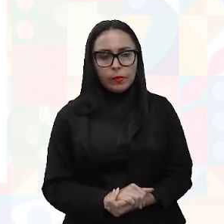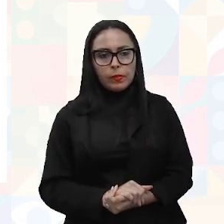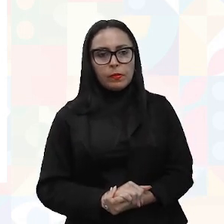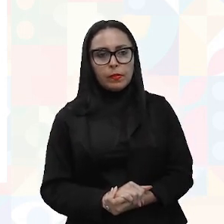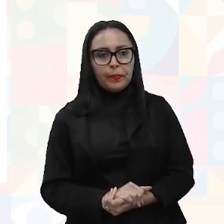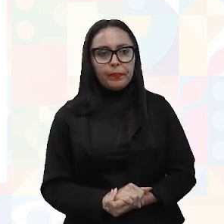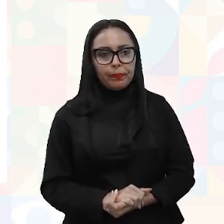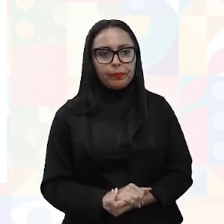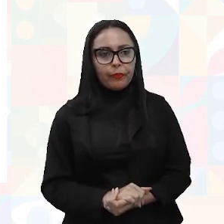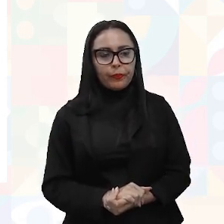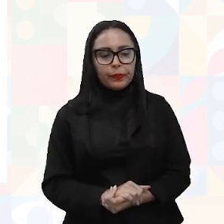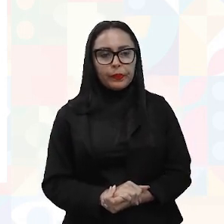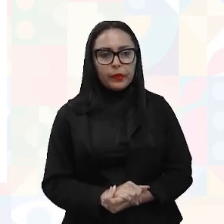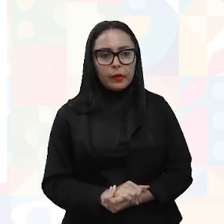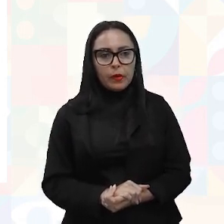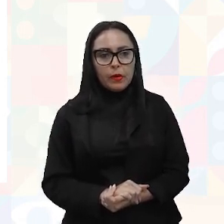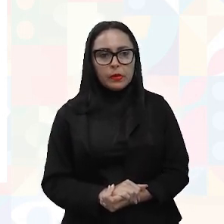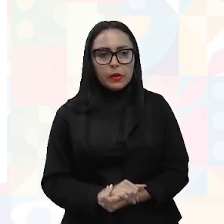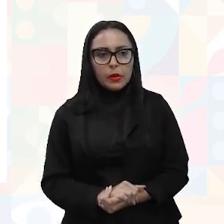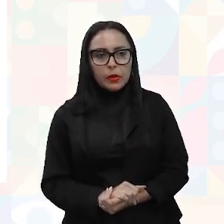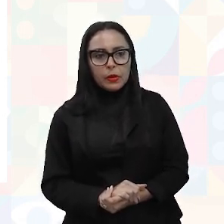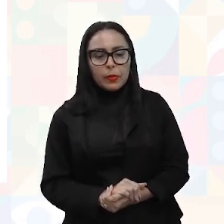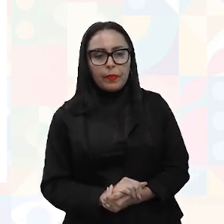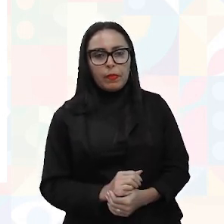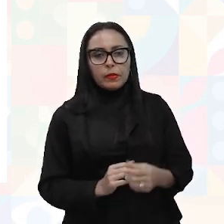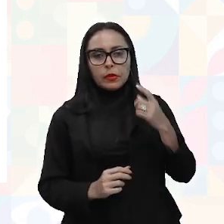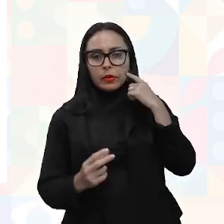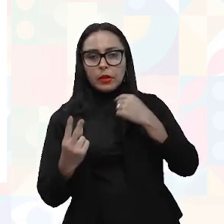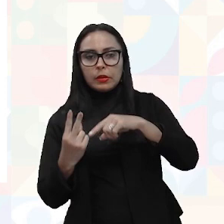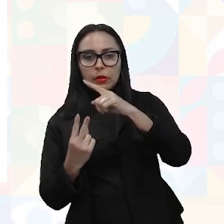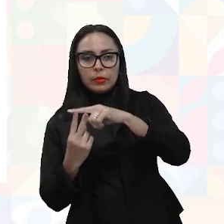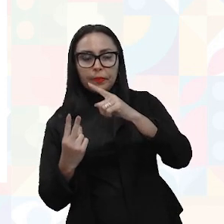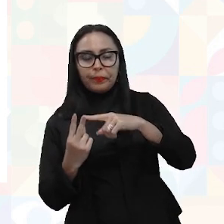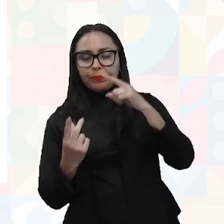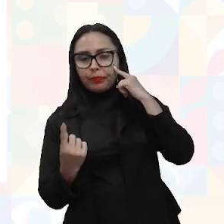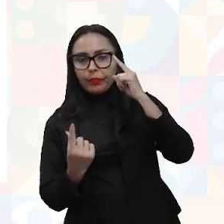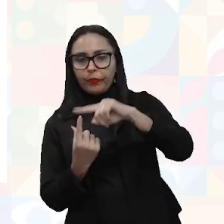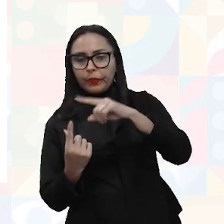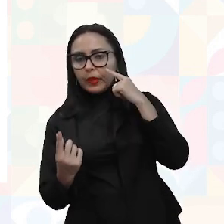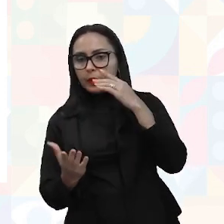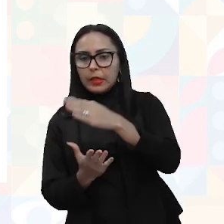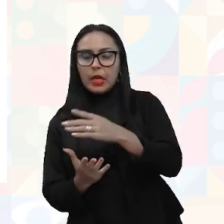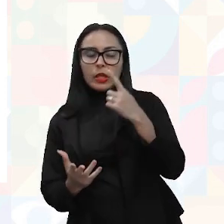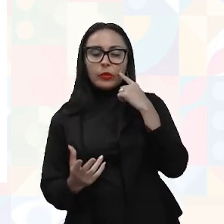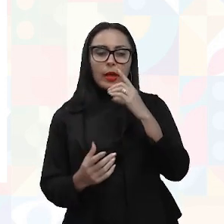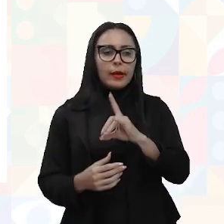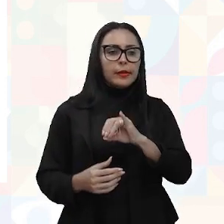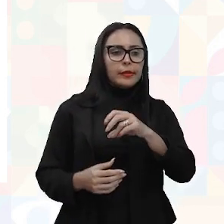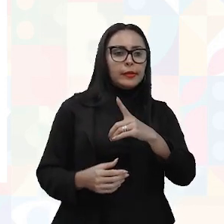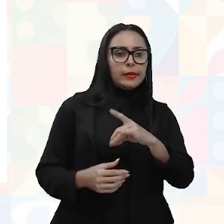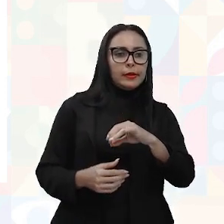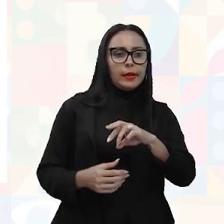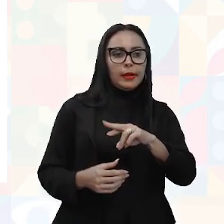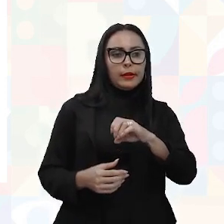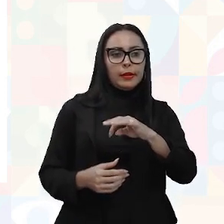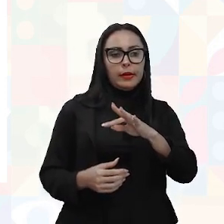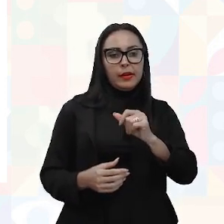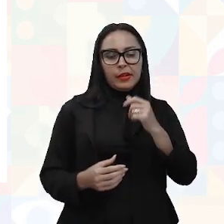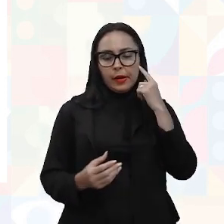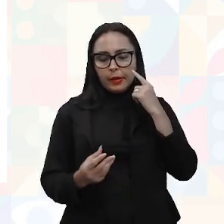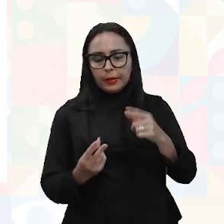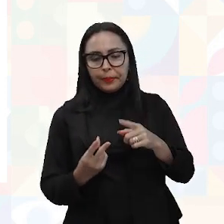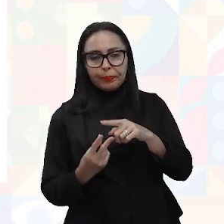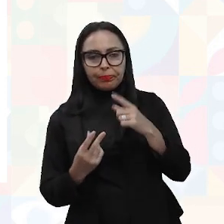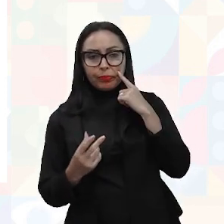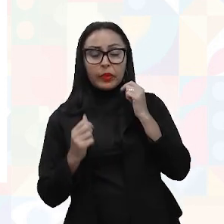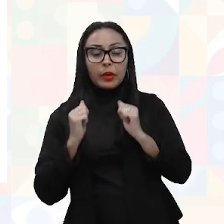ambiente de cenário. Já na ação existem dois tipos, ação direta e ação indireta. Segundo a pesquisadora Marie Laurent,